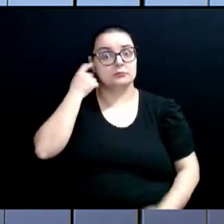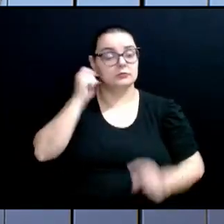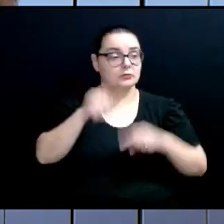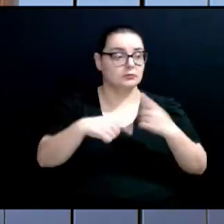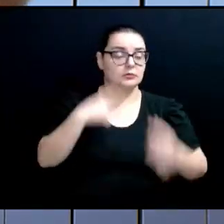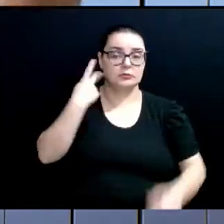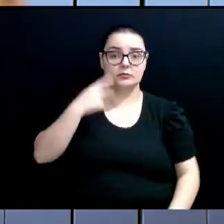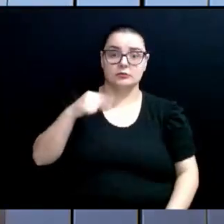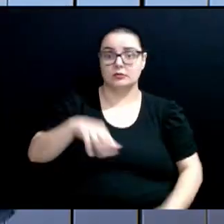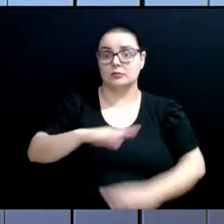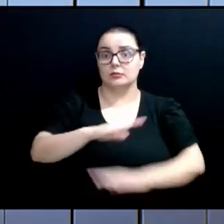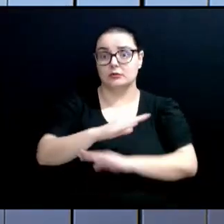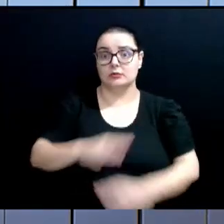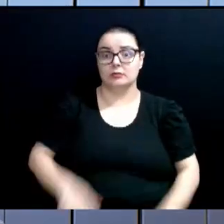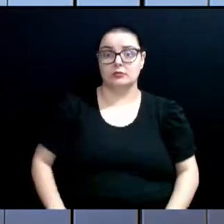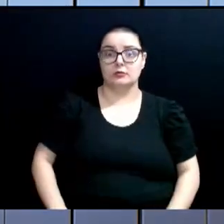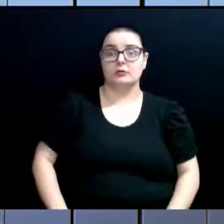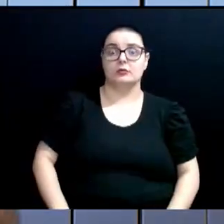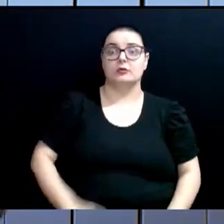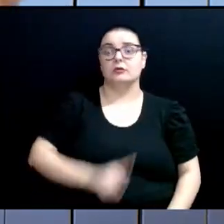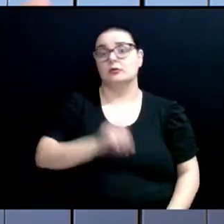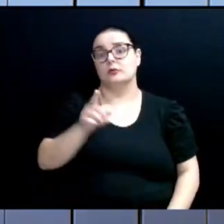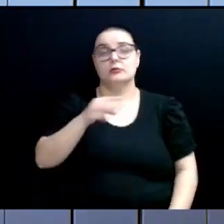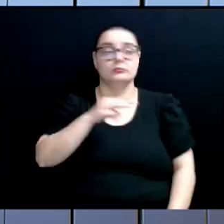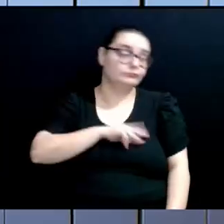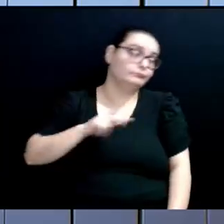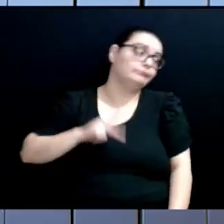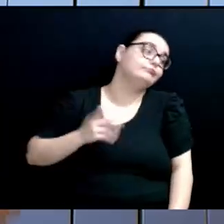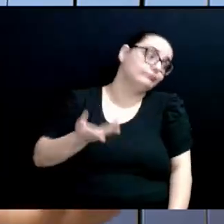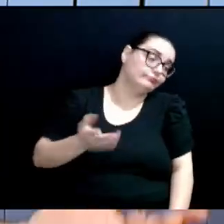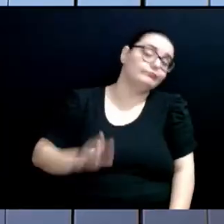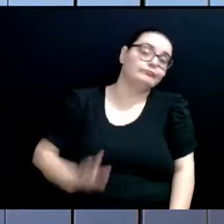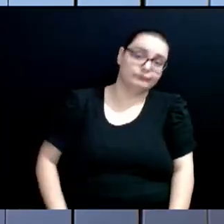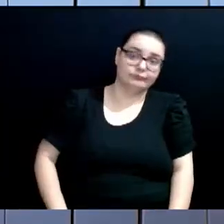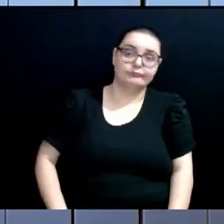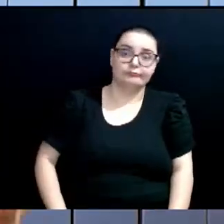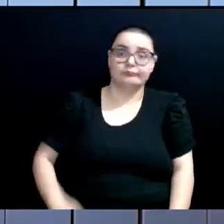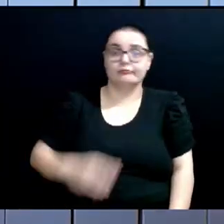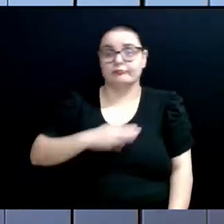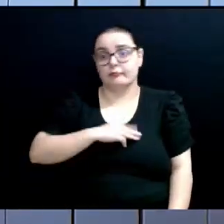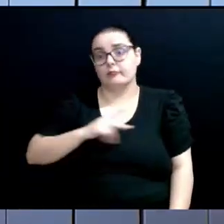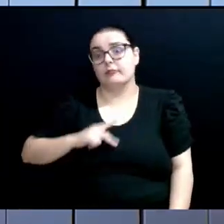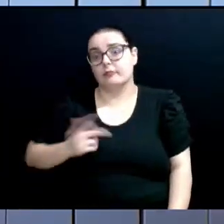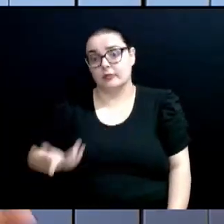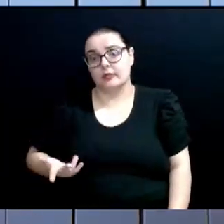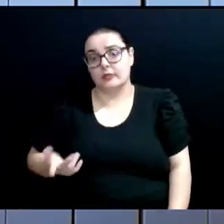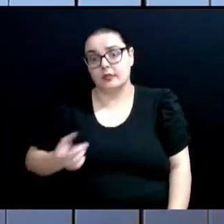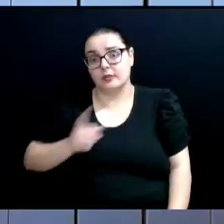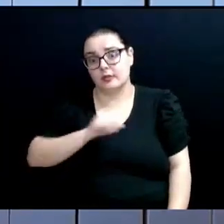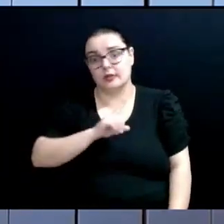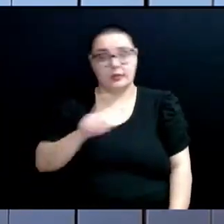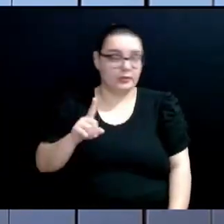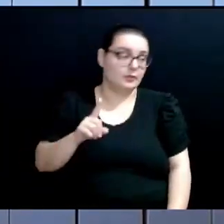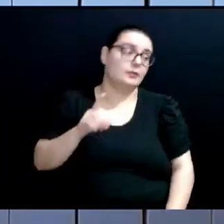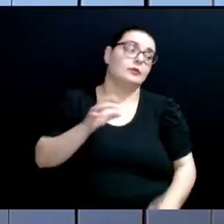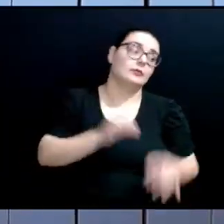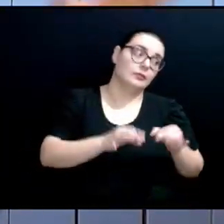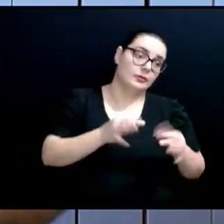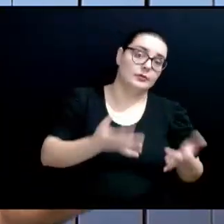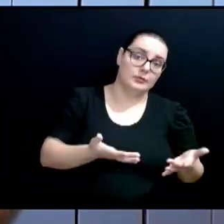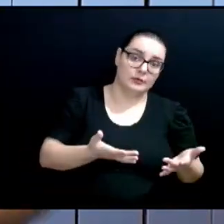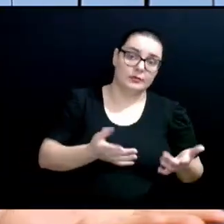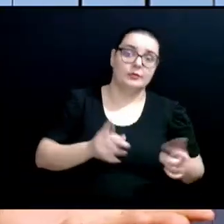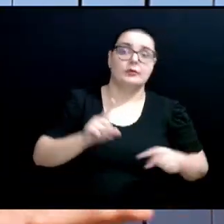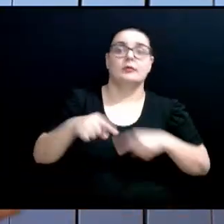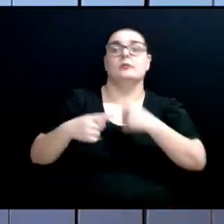e fomos aonde? Ao Ministério Público. Bom, o Ministério Público precisa, que não é o Judiciário, né? Uma outra instância, inclusive